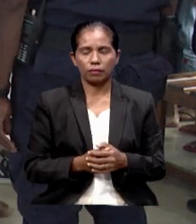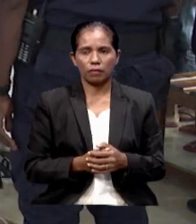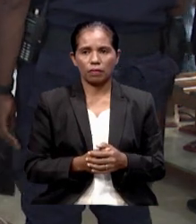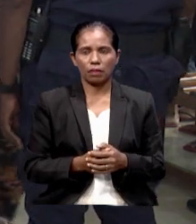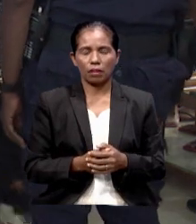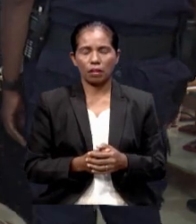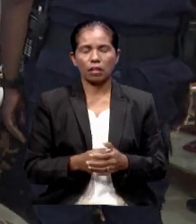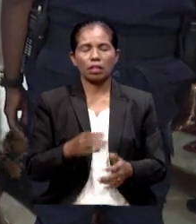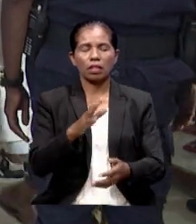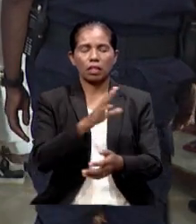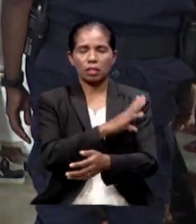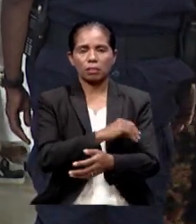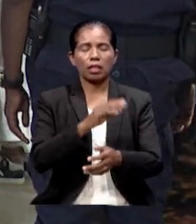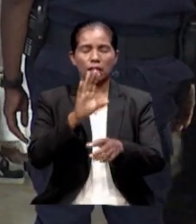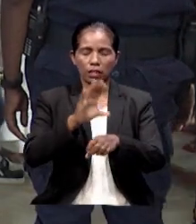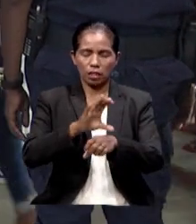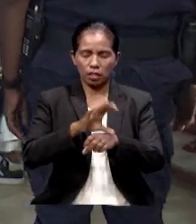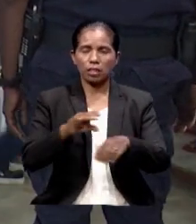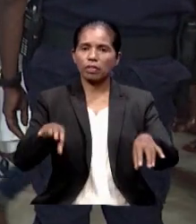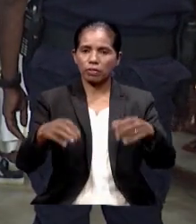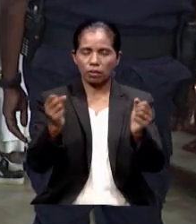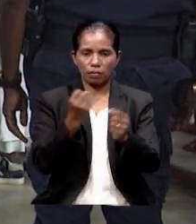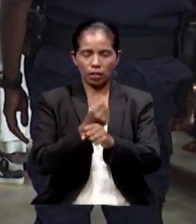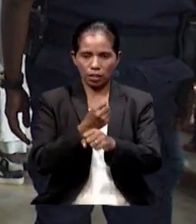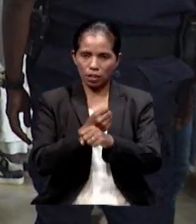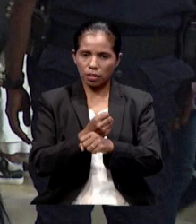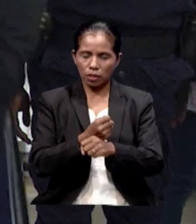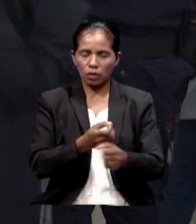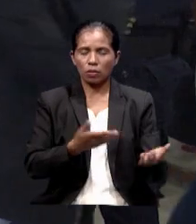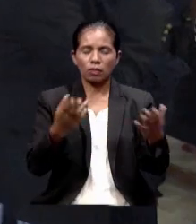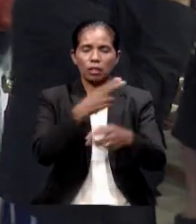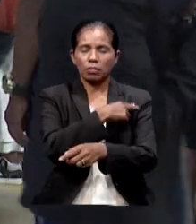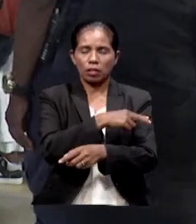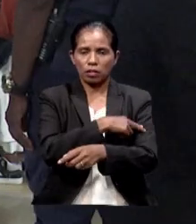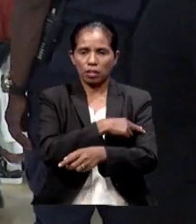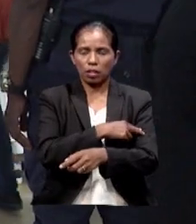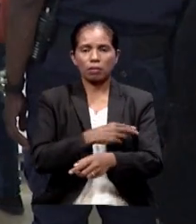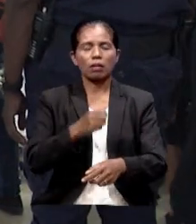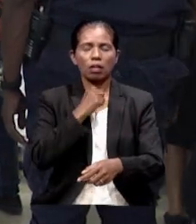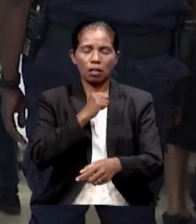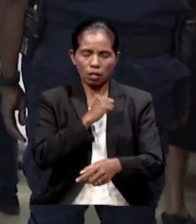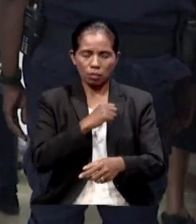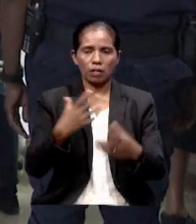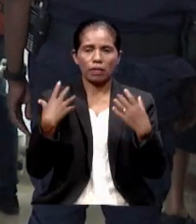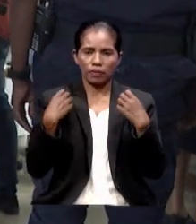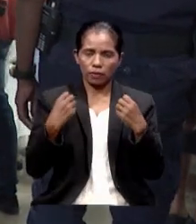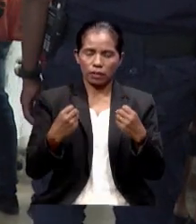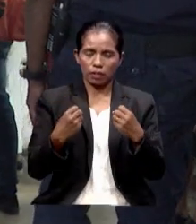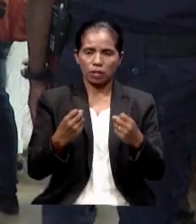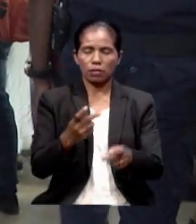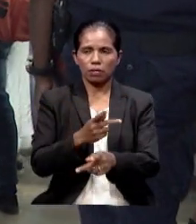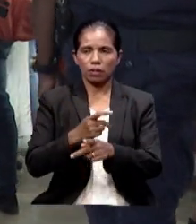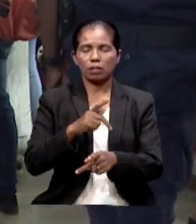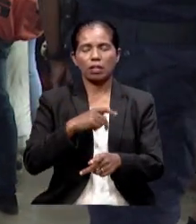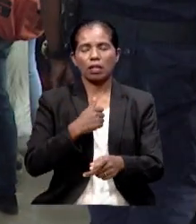Dieses esforço no mos nia rasik hakas nia ang ho forsa vontade ne be mak nia ihe cuidado nia ang